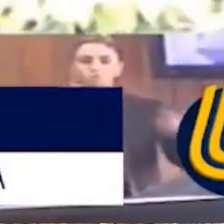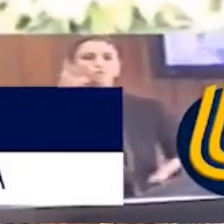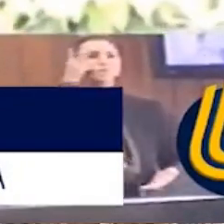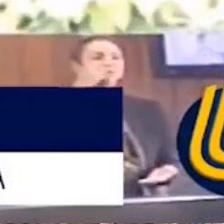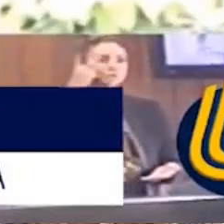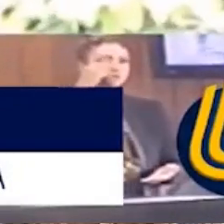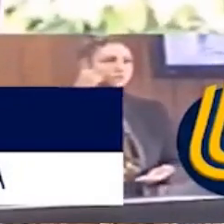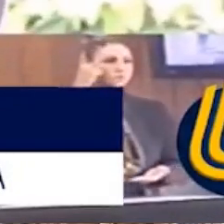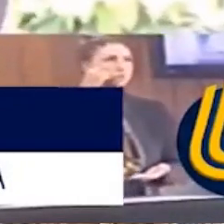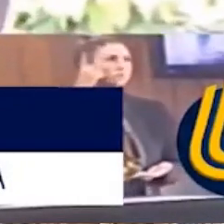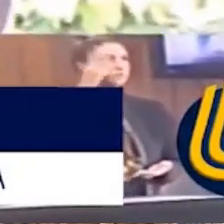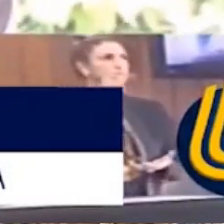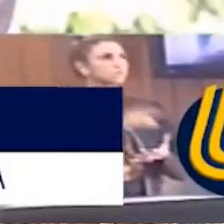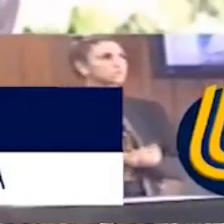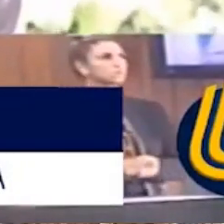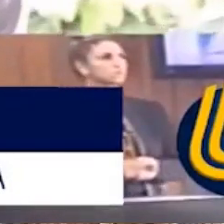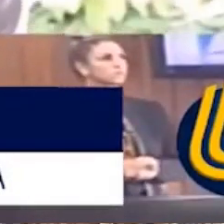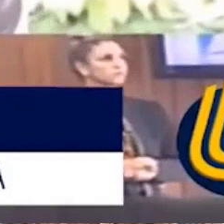vereadores,